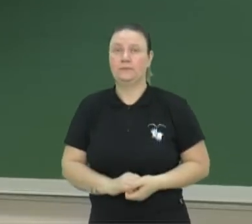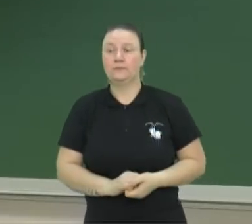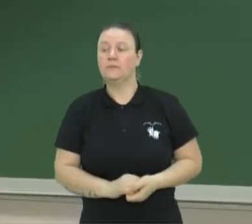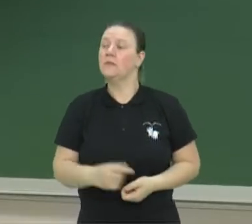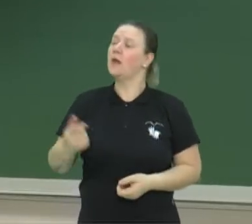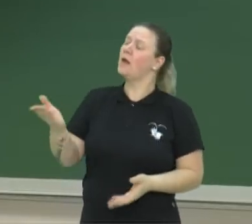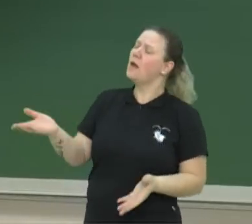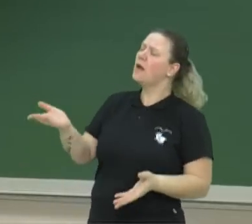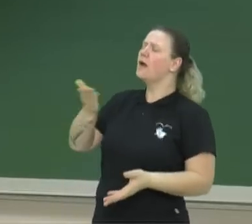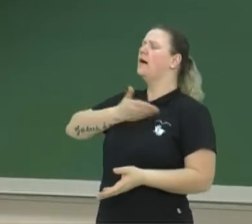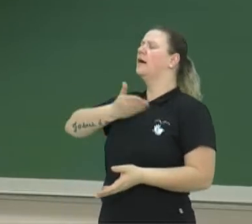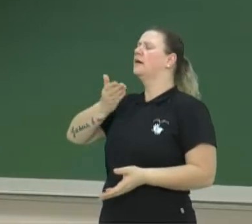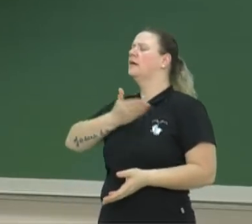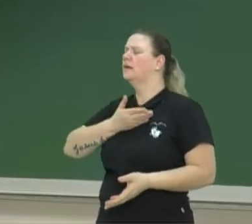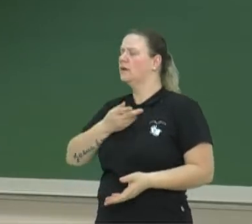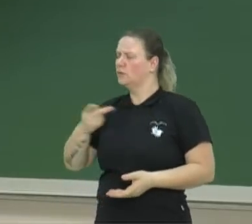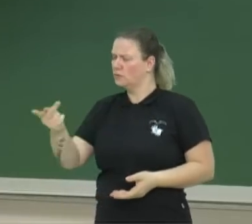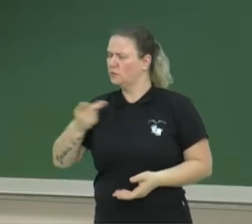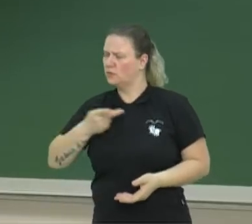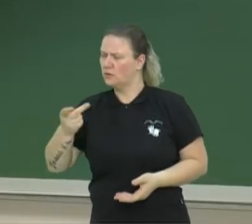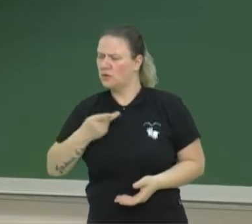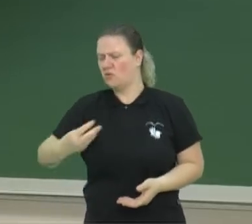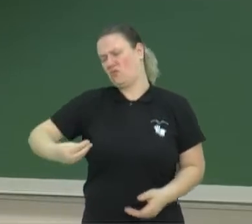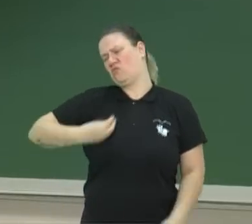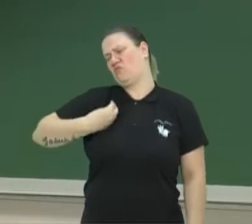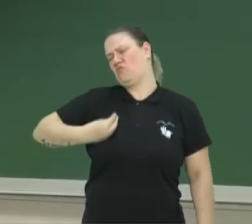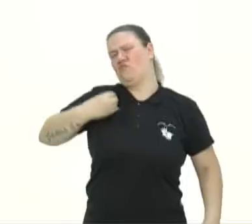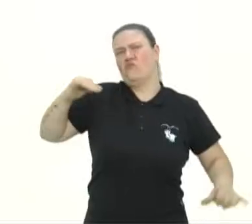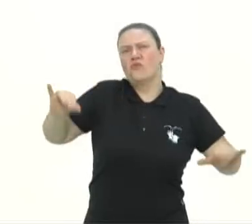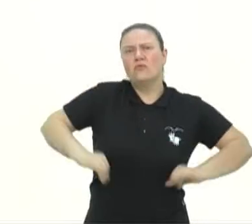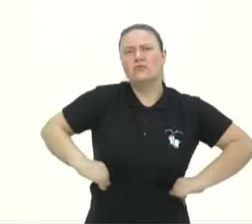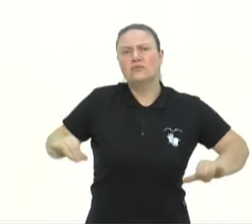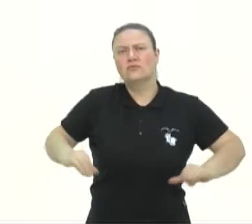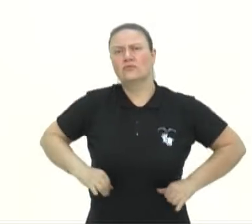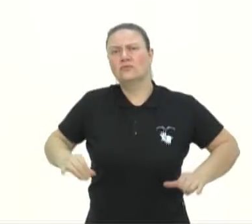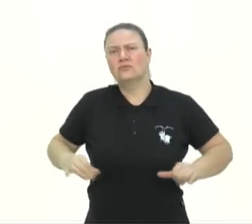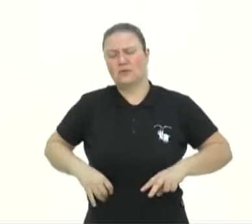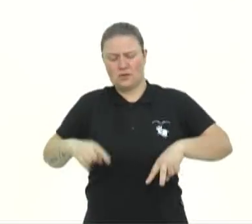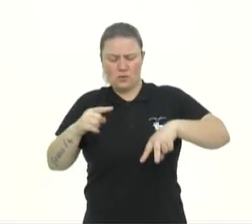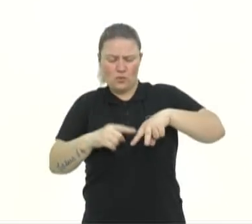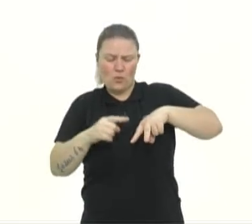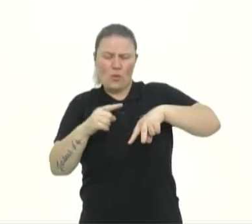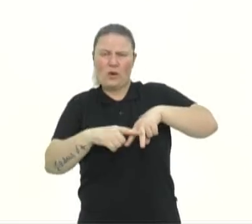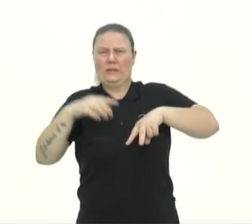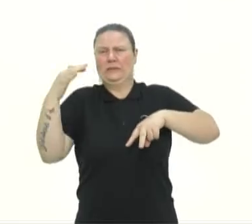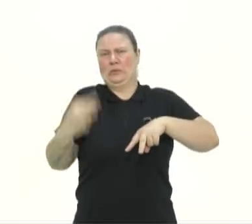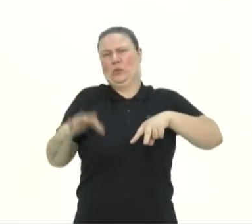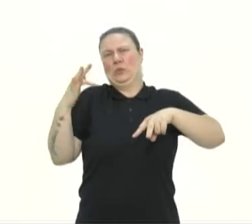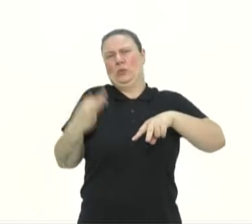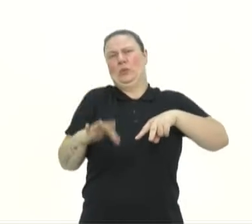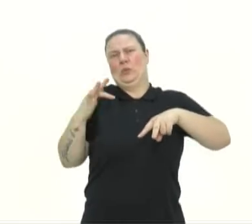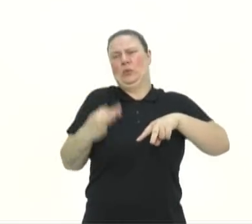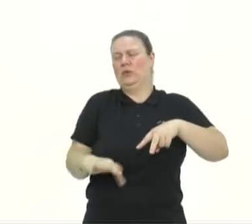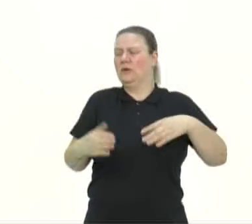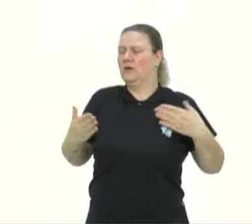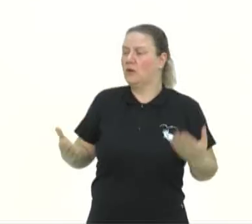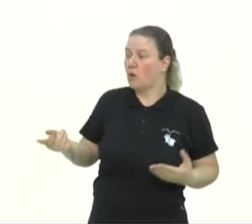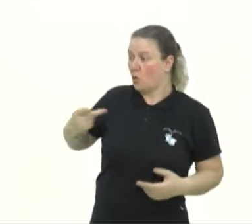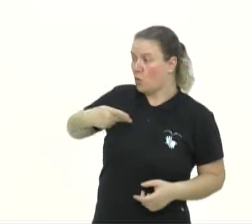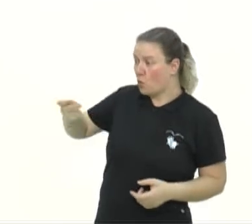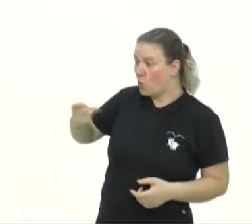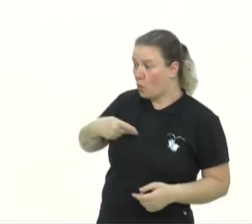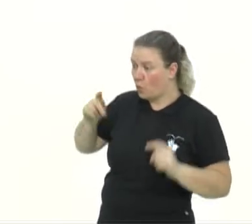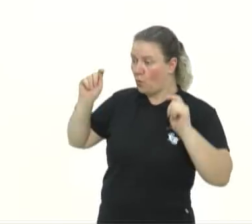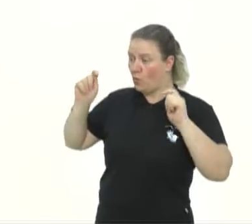Ê, compadre, nós veve sofrendo muito com a danada dessa dor na perna. Por que é que nós